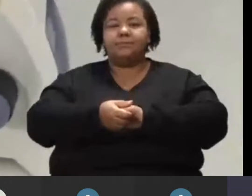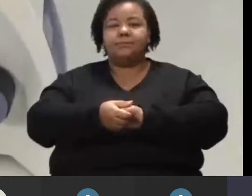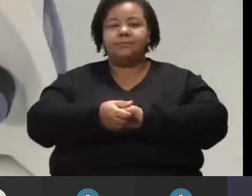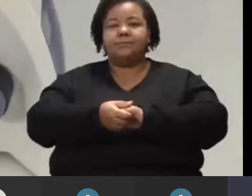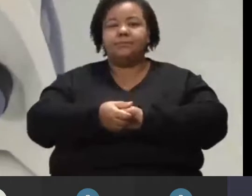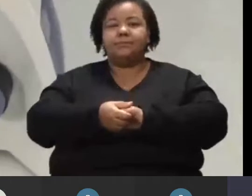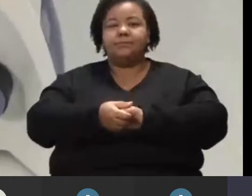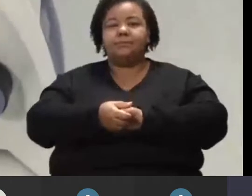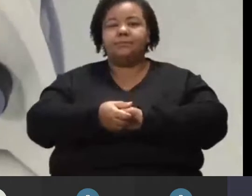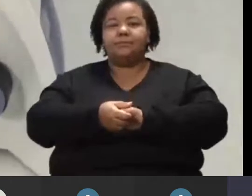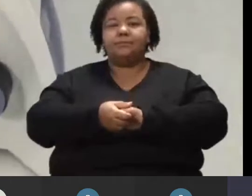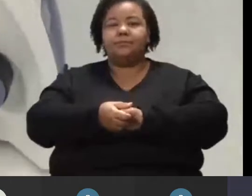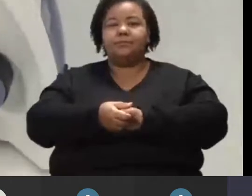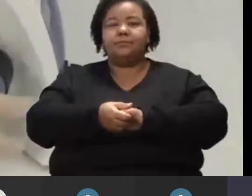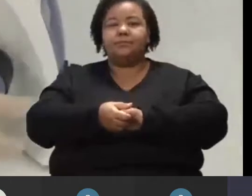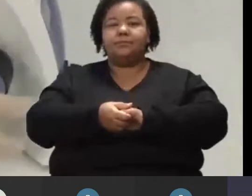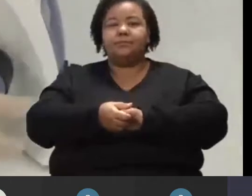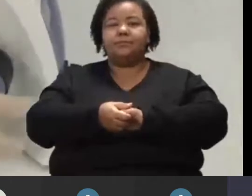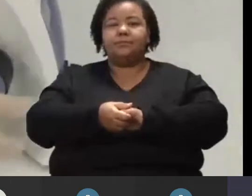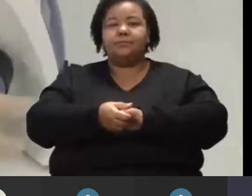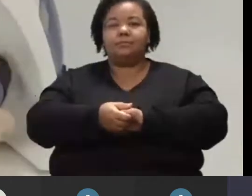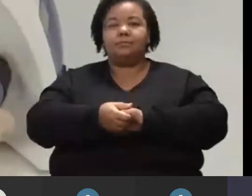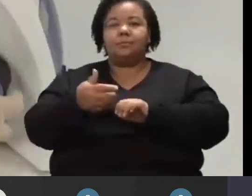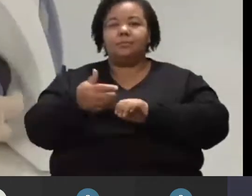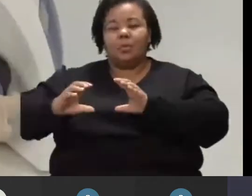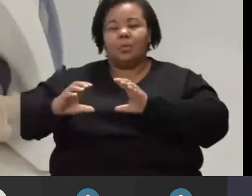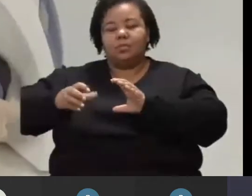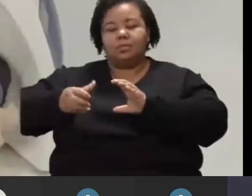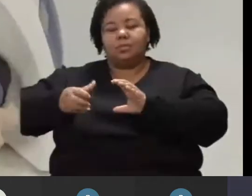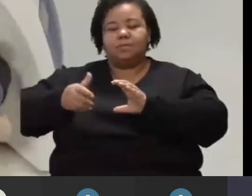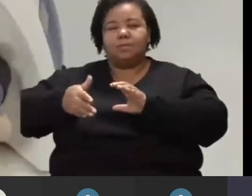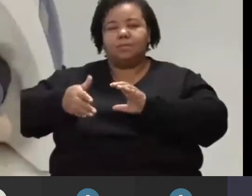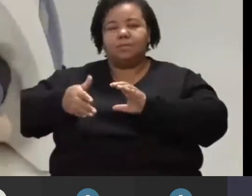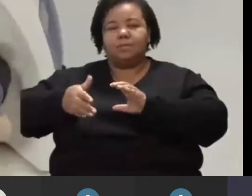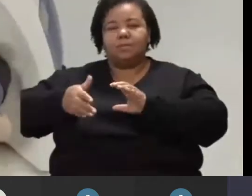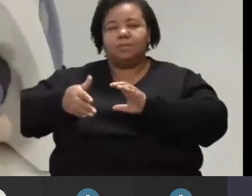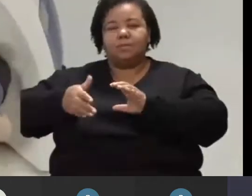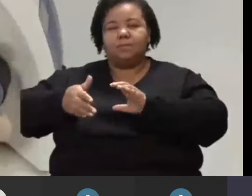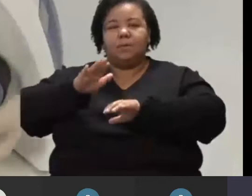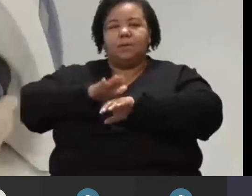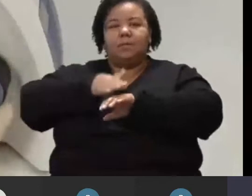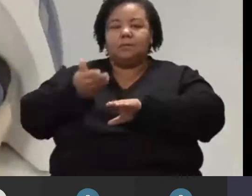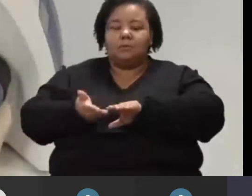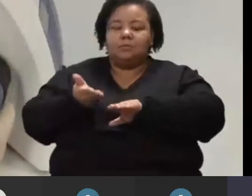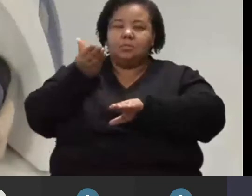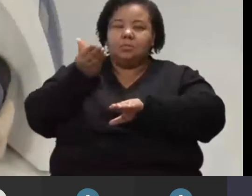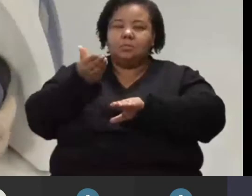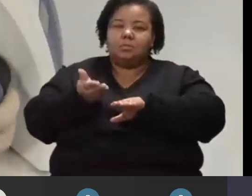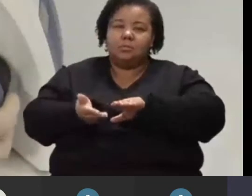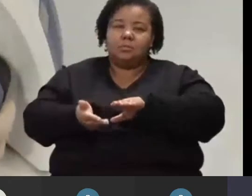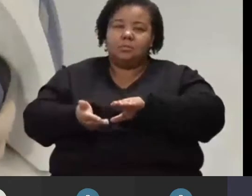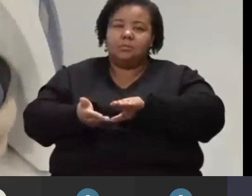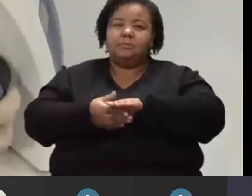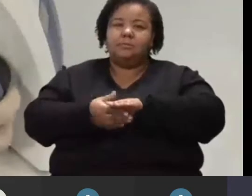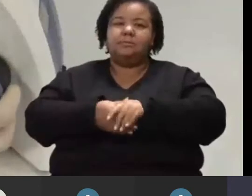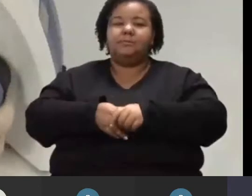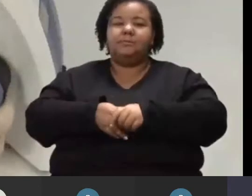E ali nós temos o botão macrômetro, que sobe a platina e desce a platina.